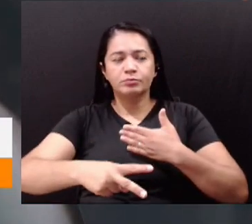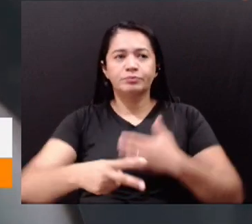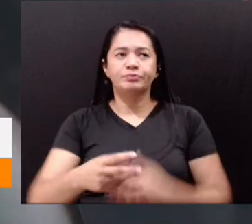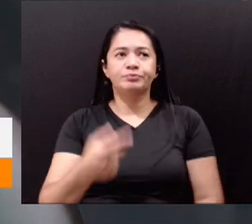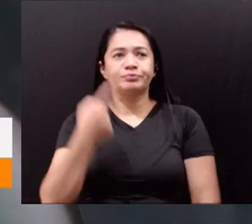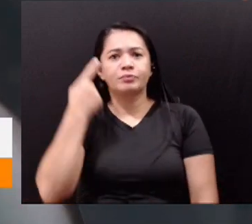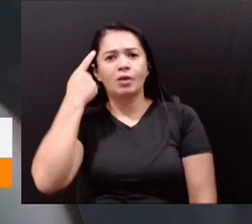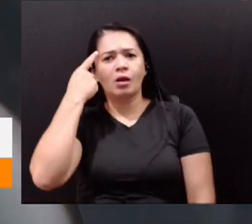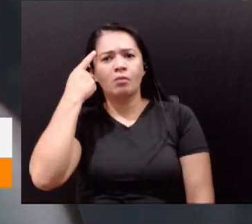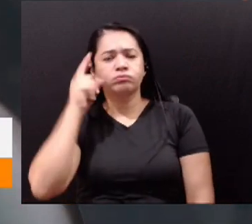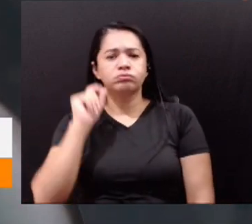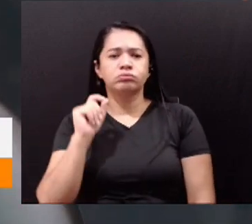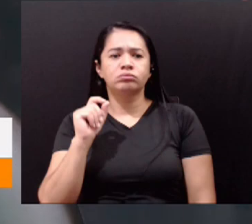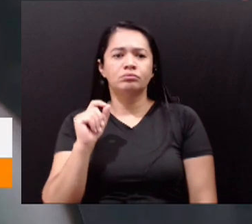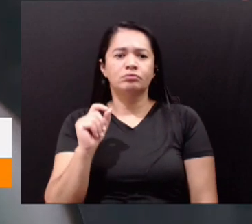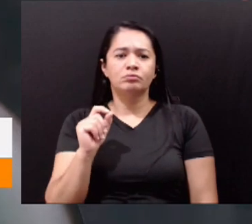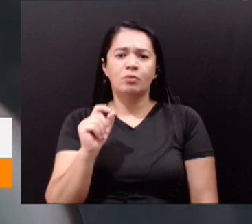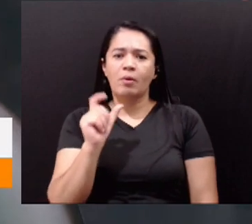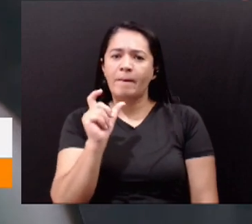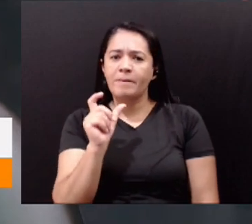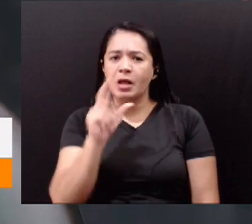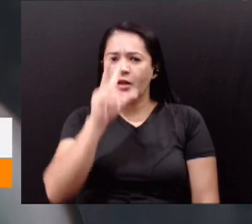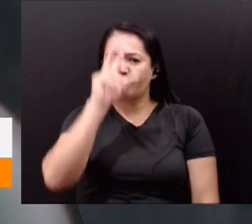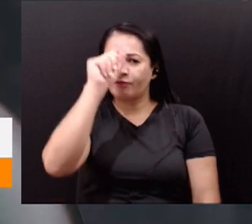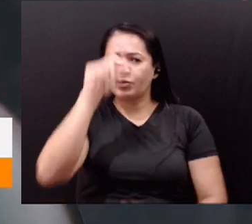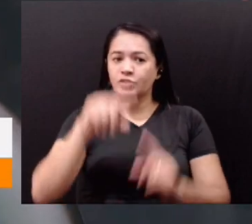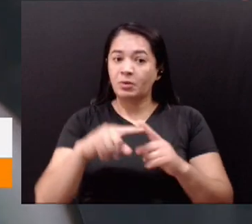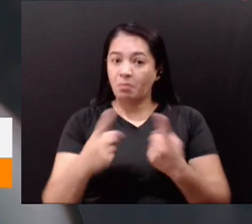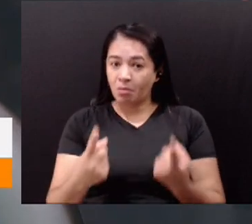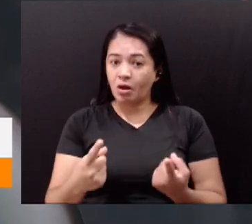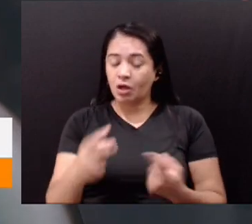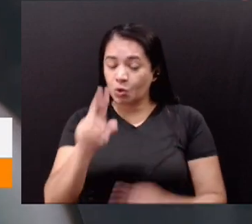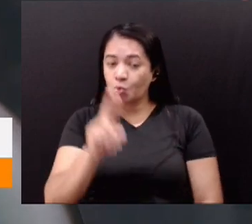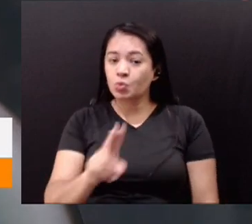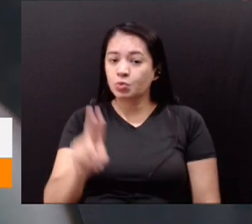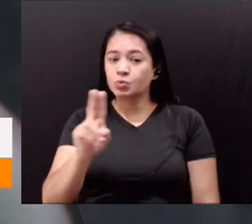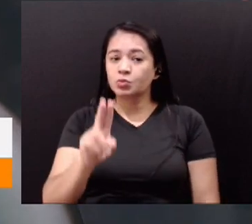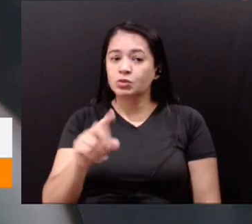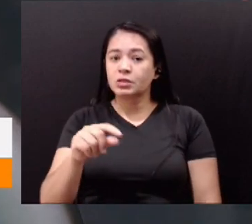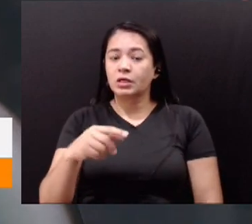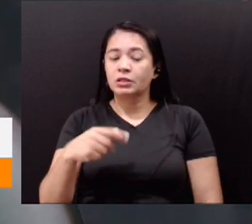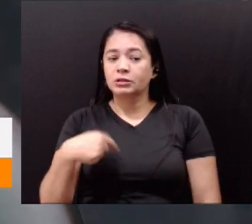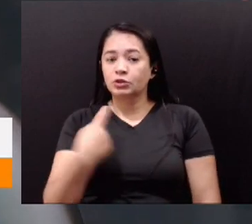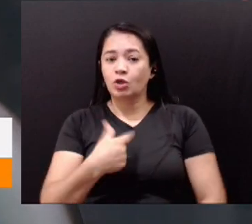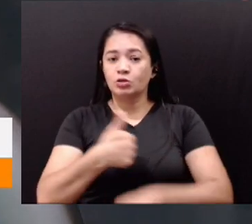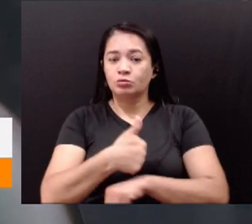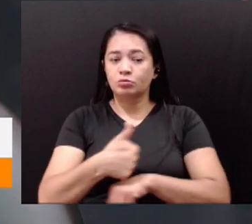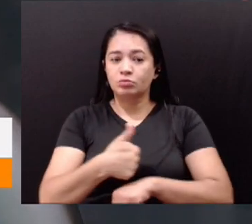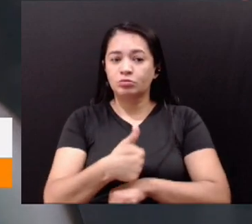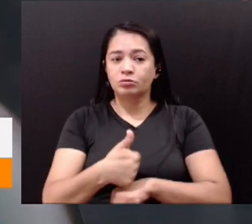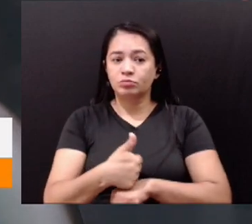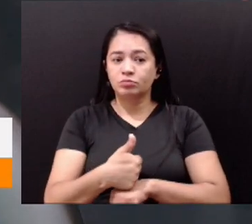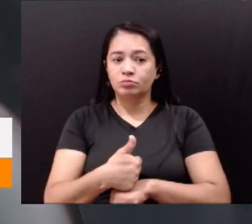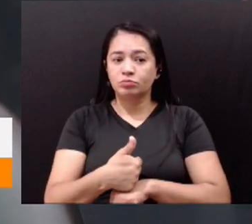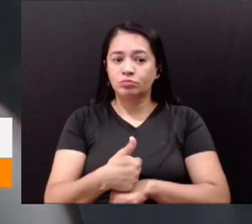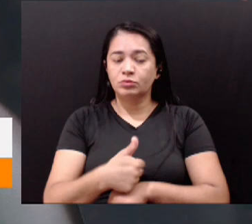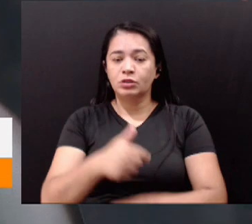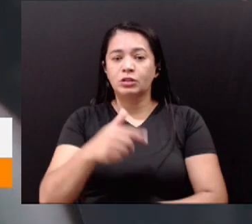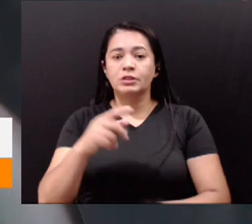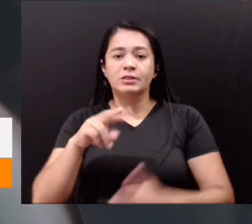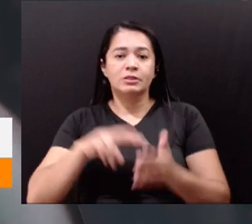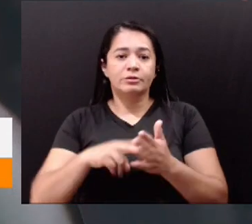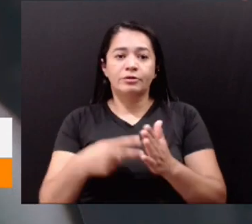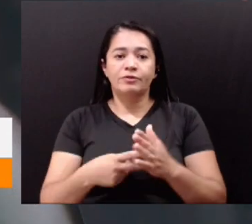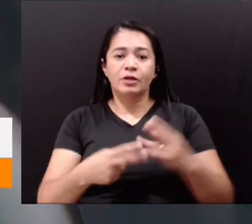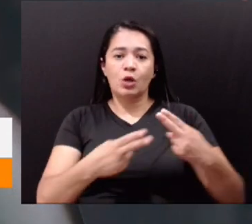palavra talvez um pouco forte, mas é uma palavra utilizada aqui entre nós profissionais. Existe um luto para ser feito, né, Uhum.